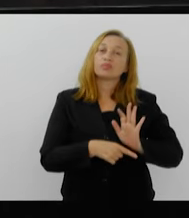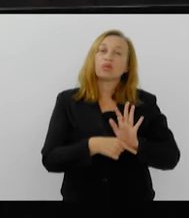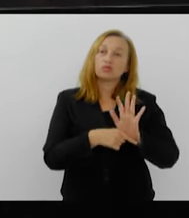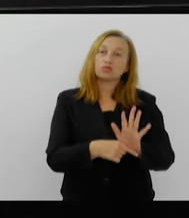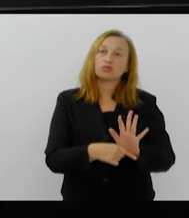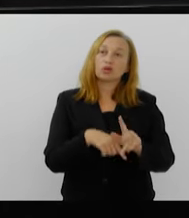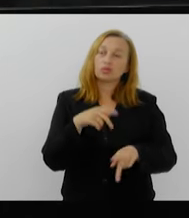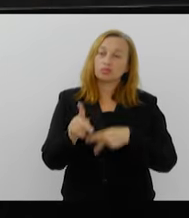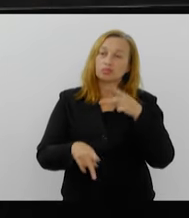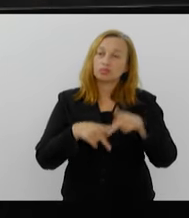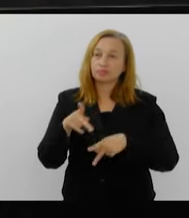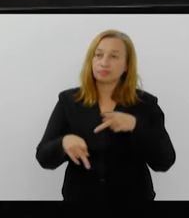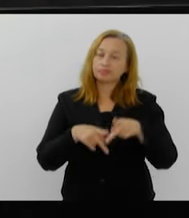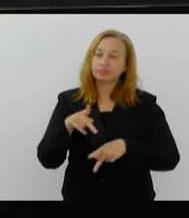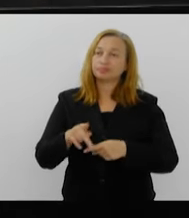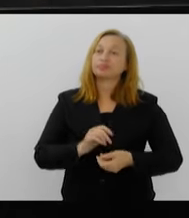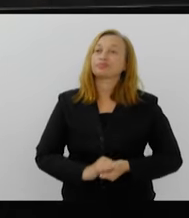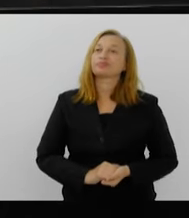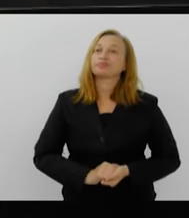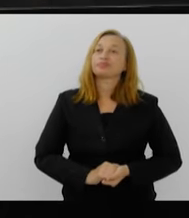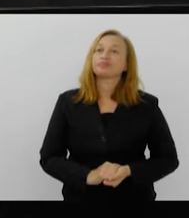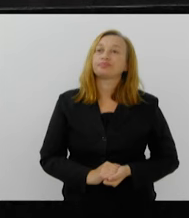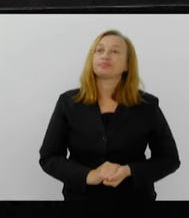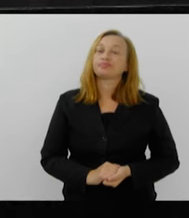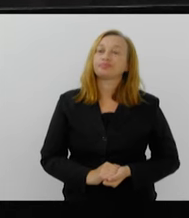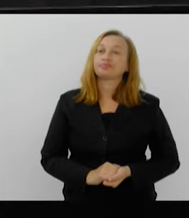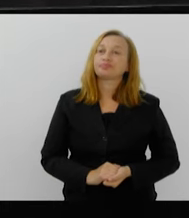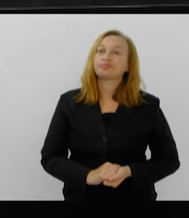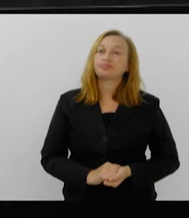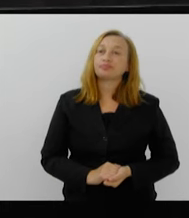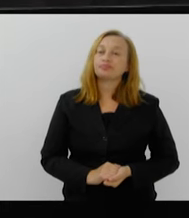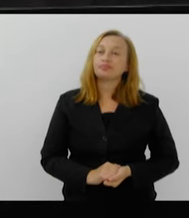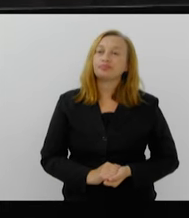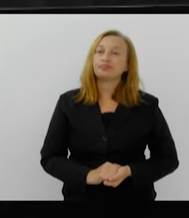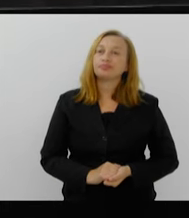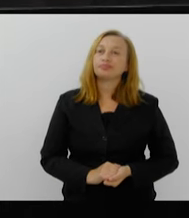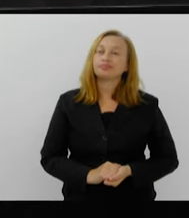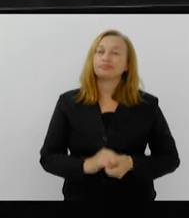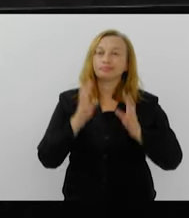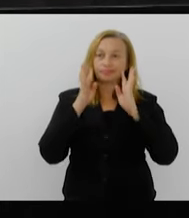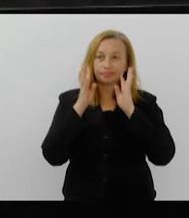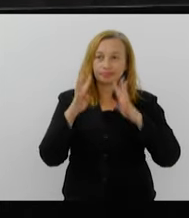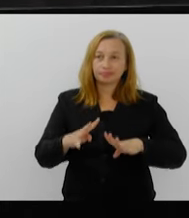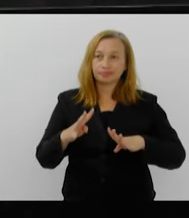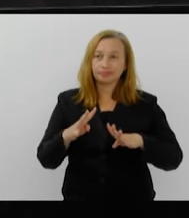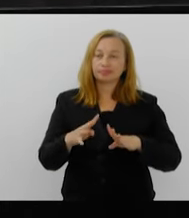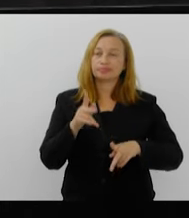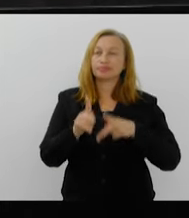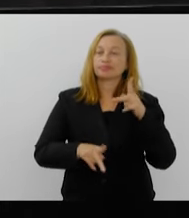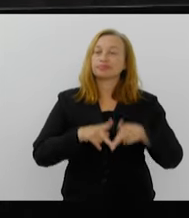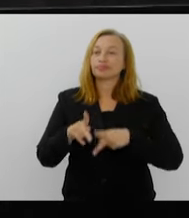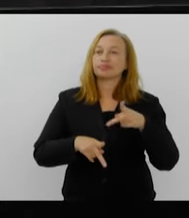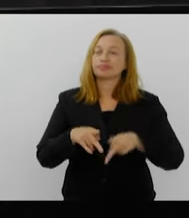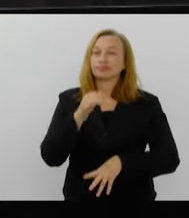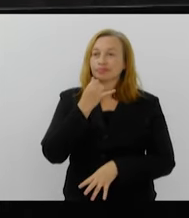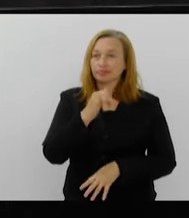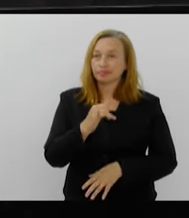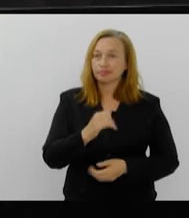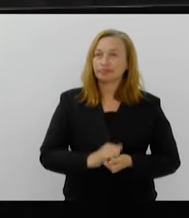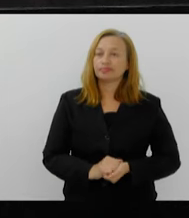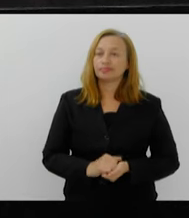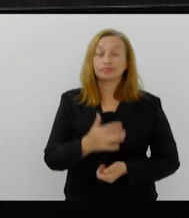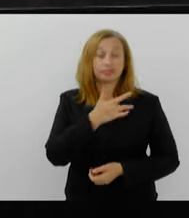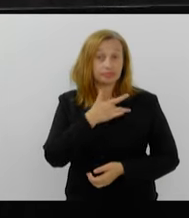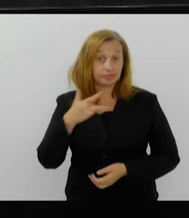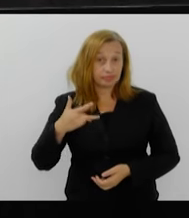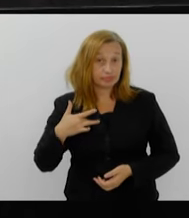e hidratar as áreas necessárias para a atenção à população fluminense, áreas como